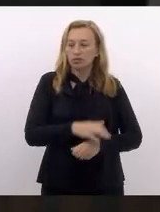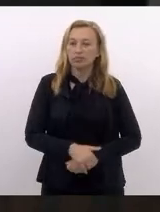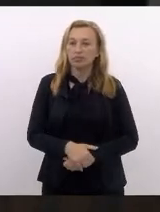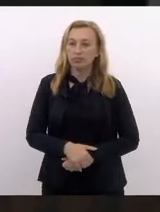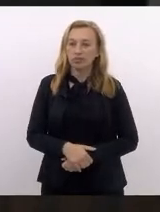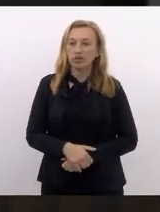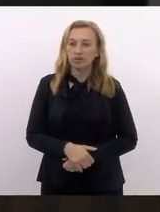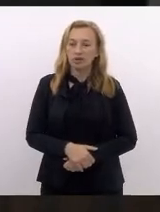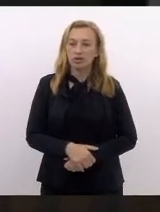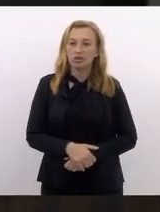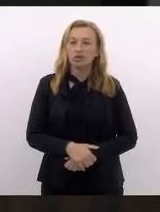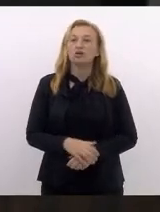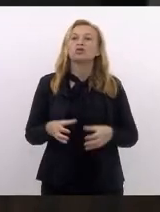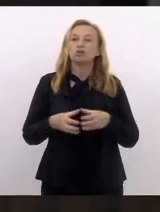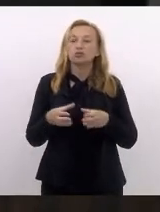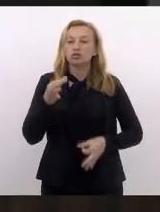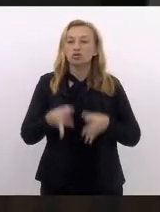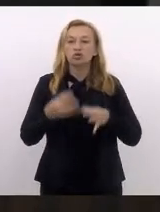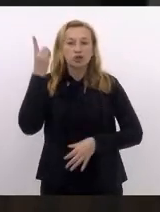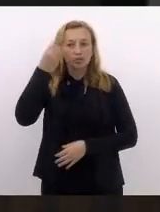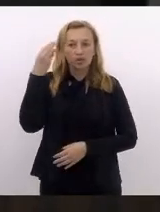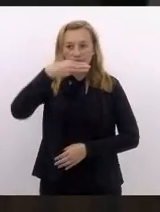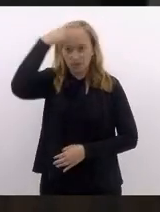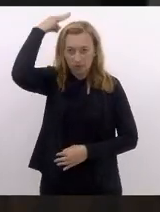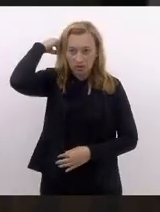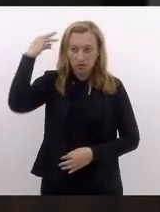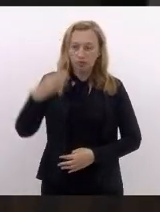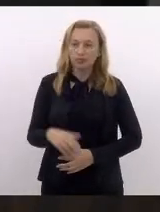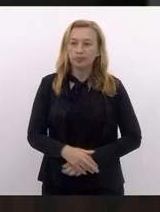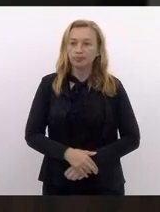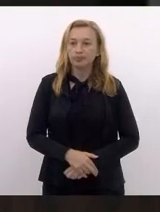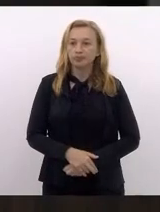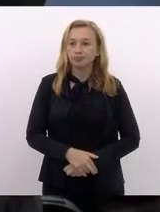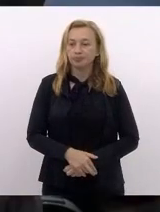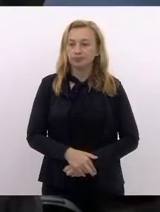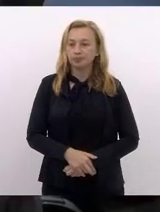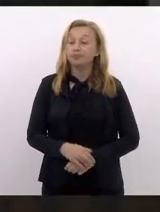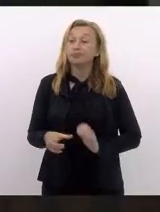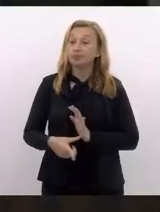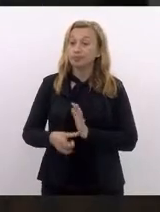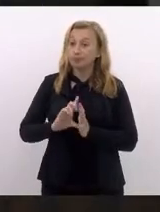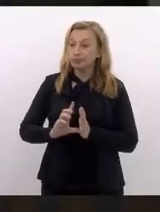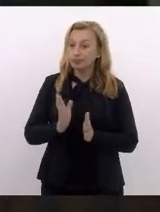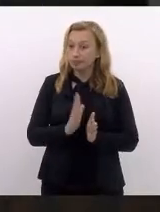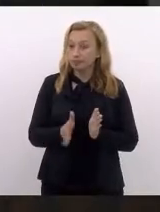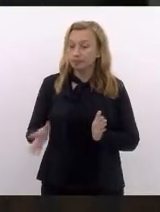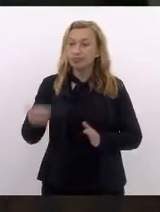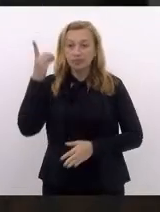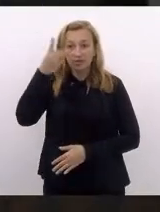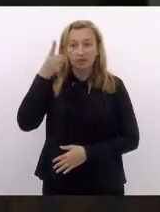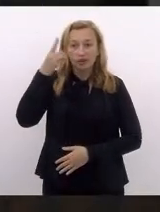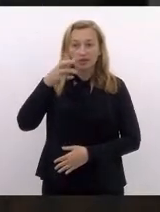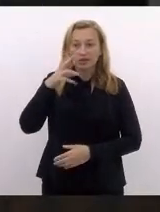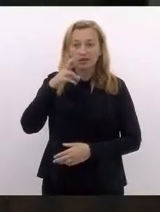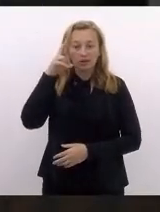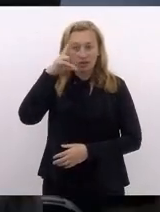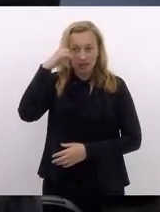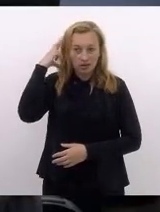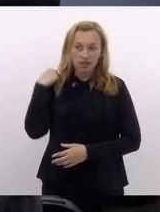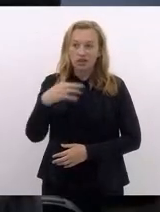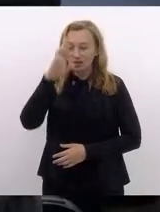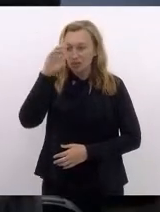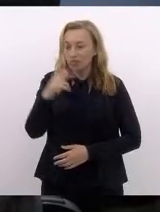prévio que parecer pela comissão de condição de espectador mas Pacheco eu parei pela deputada Rosane Ferreira